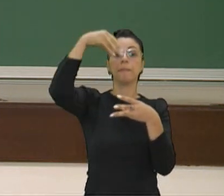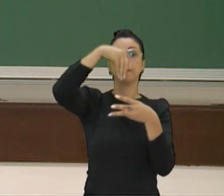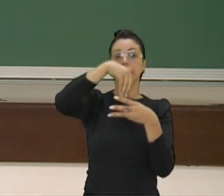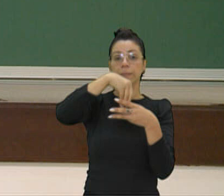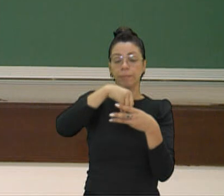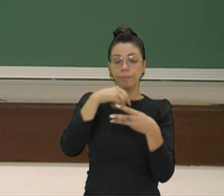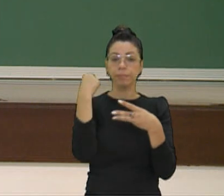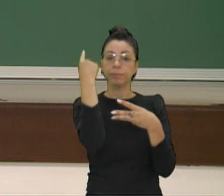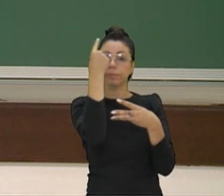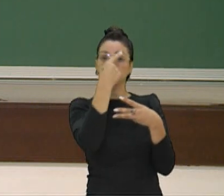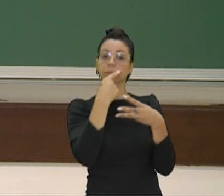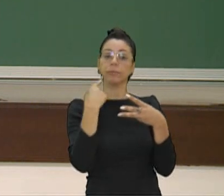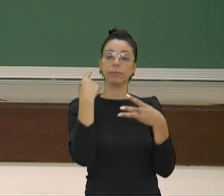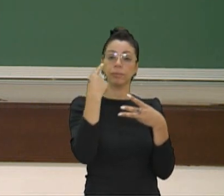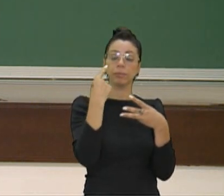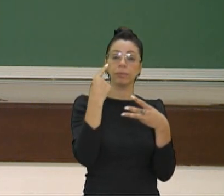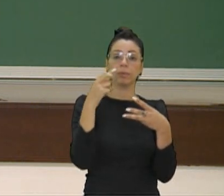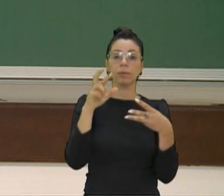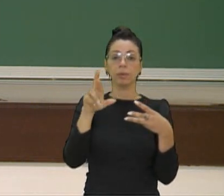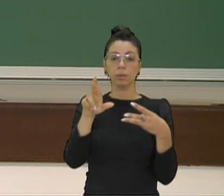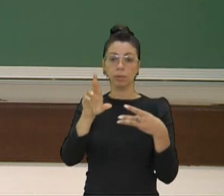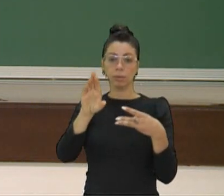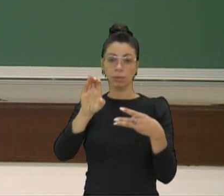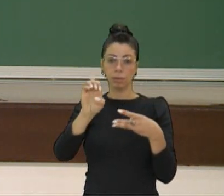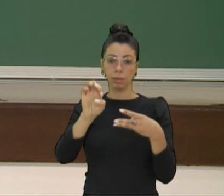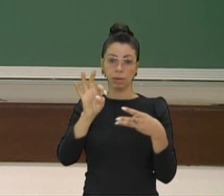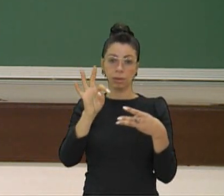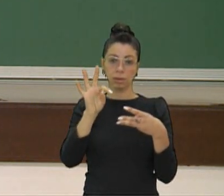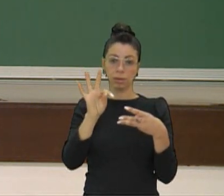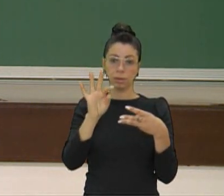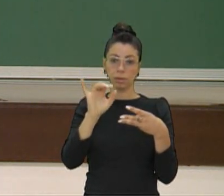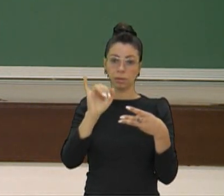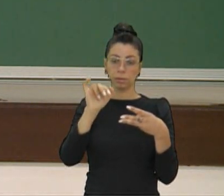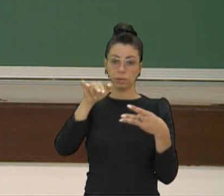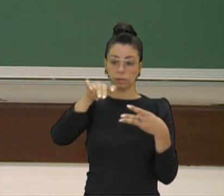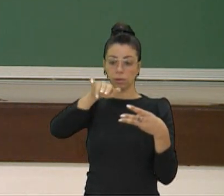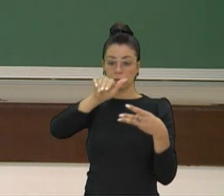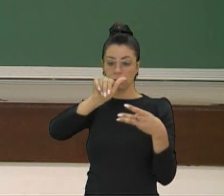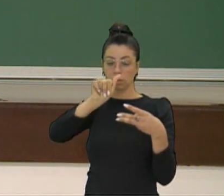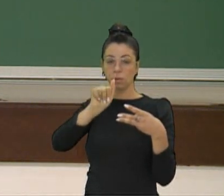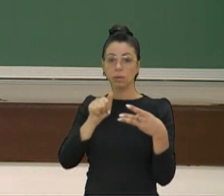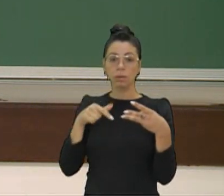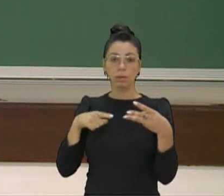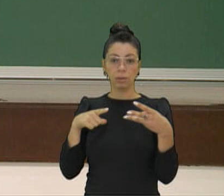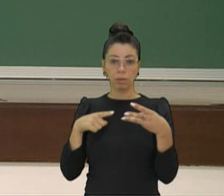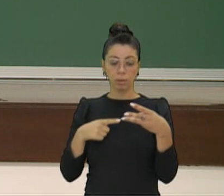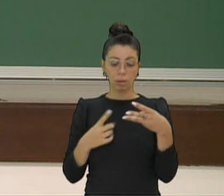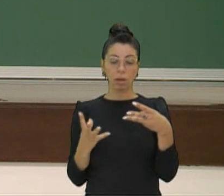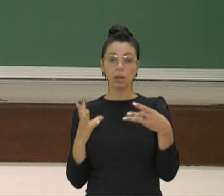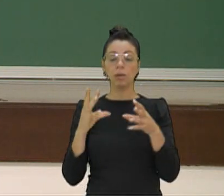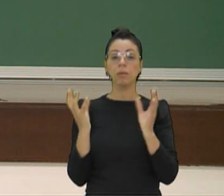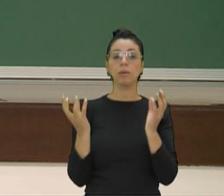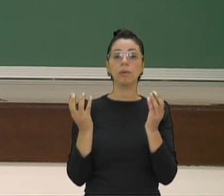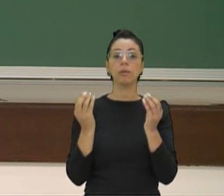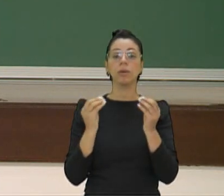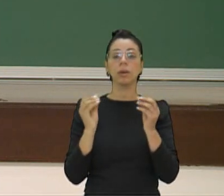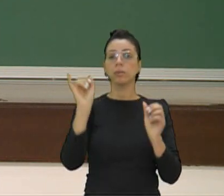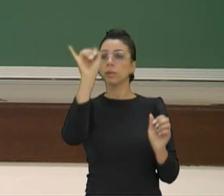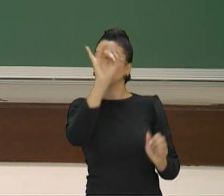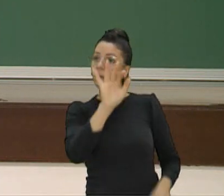interna dessas camadas é a retina. Na retina eu vou ter o quê? A formação da